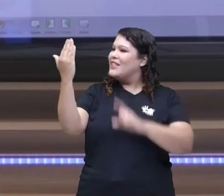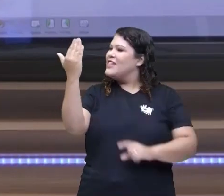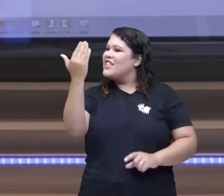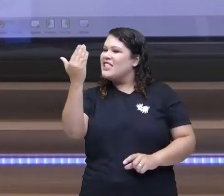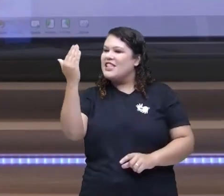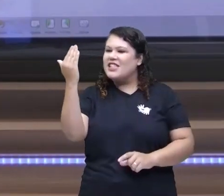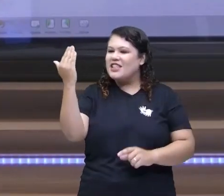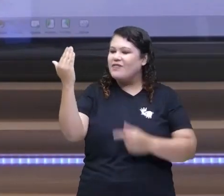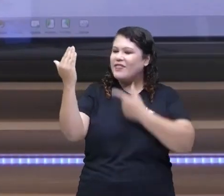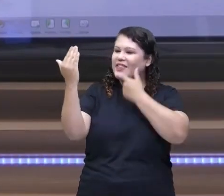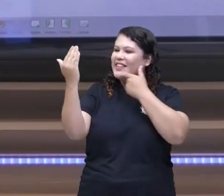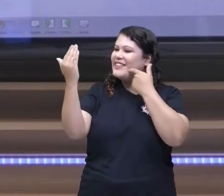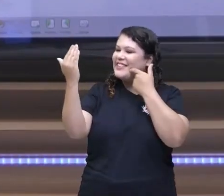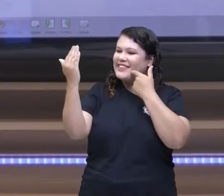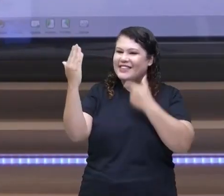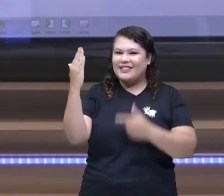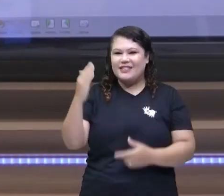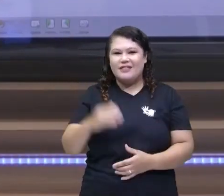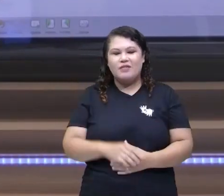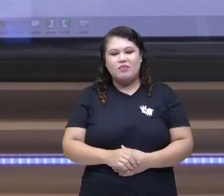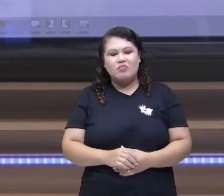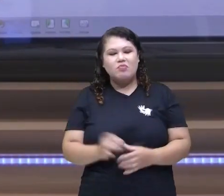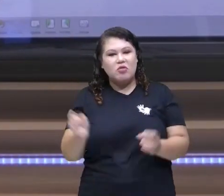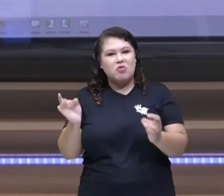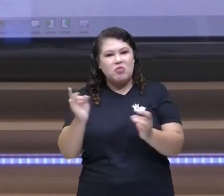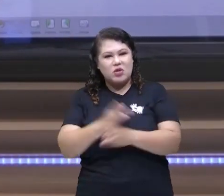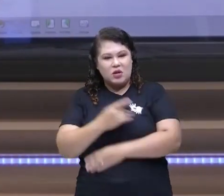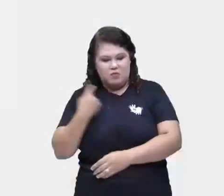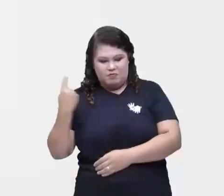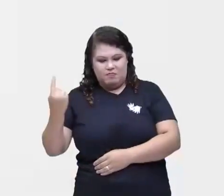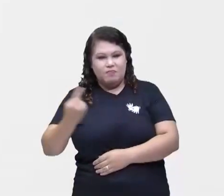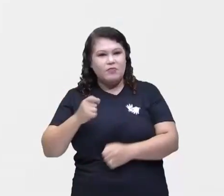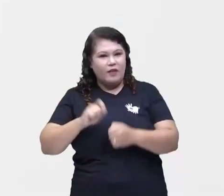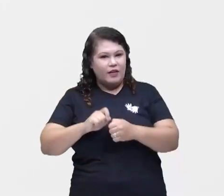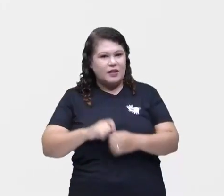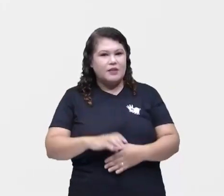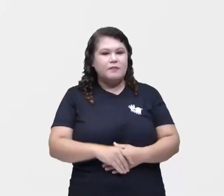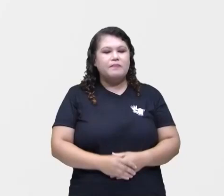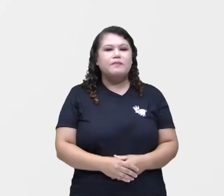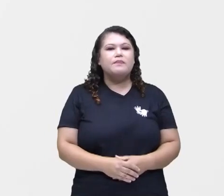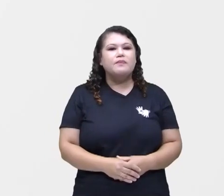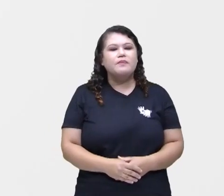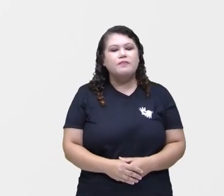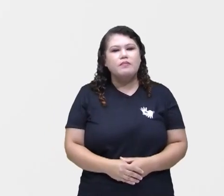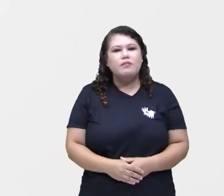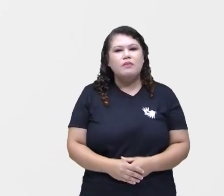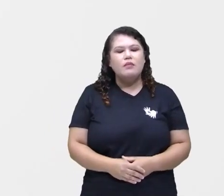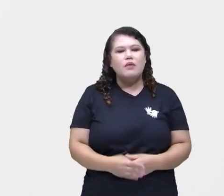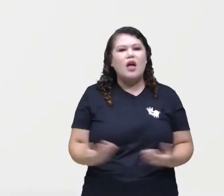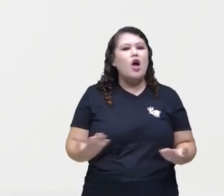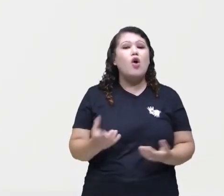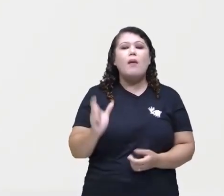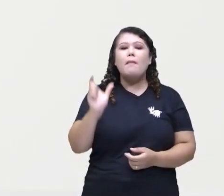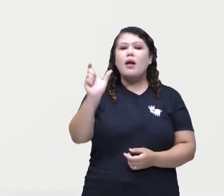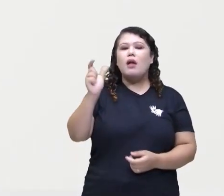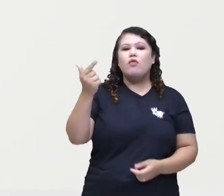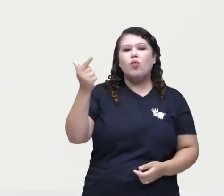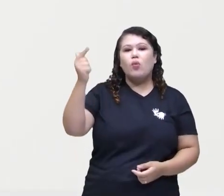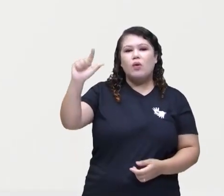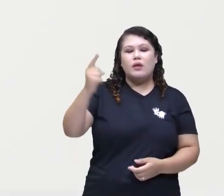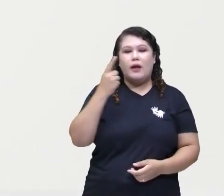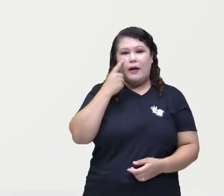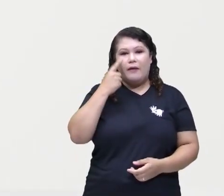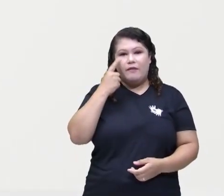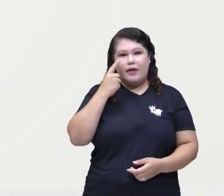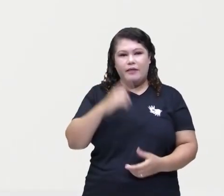grandinha e conseguiu fazer todas as coisas certinhas. Vamos para o nosso próximo conceito. Vamos lá? O